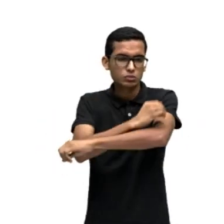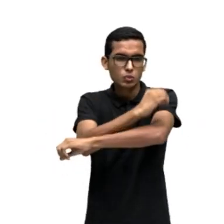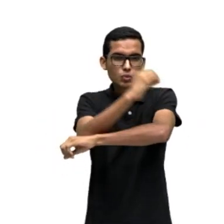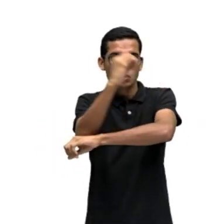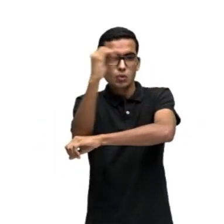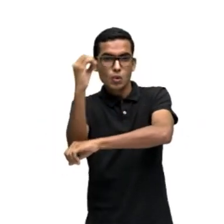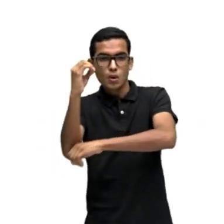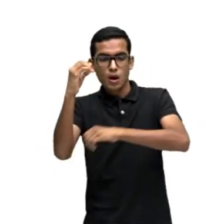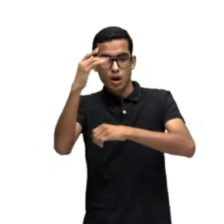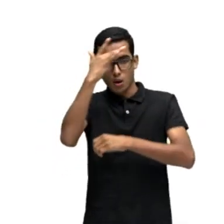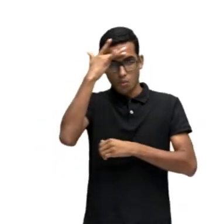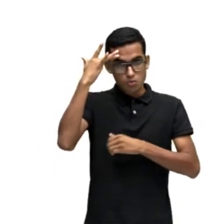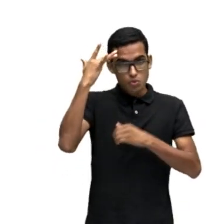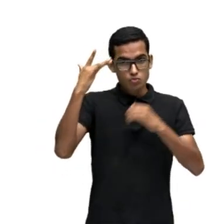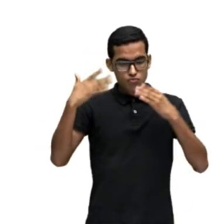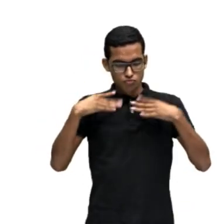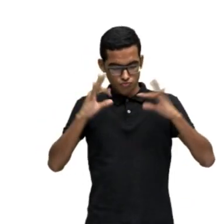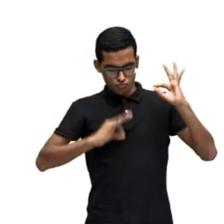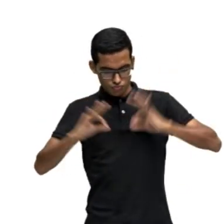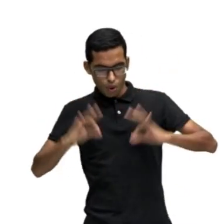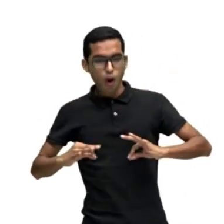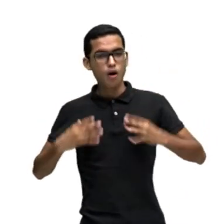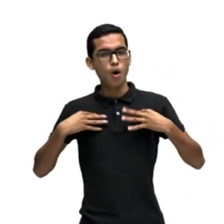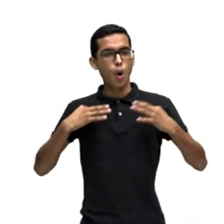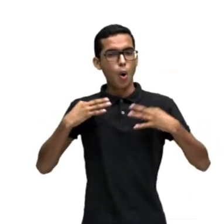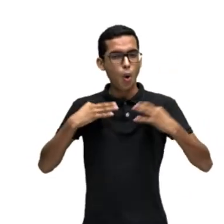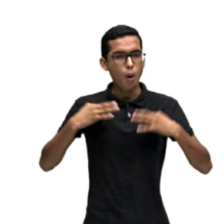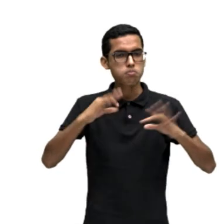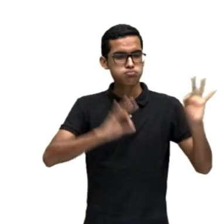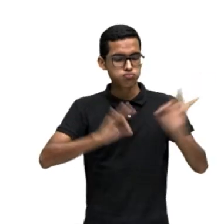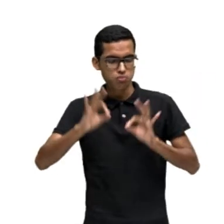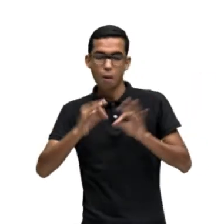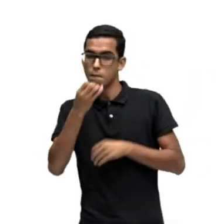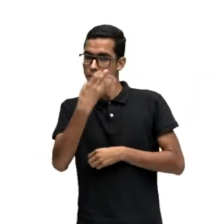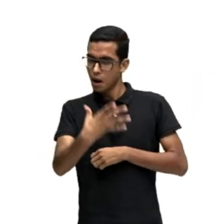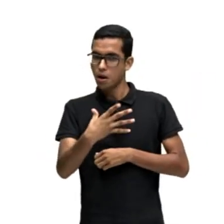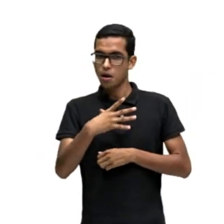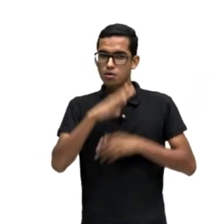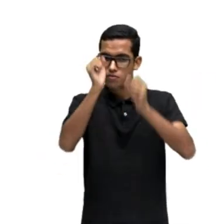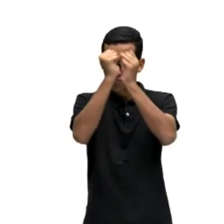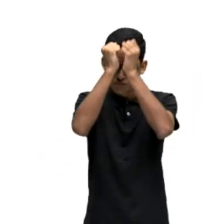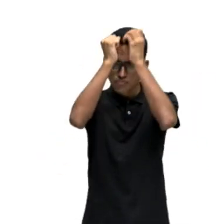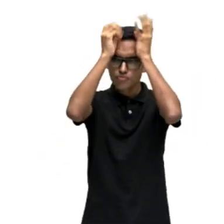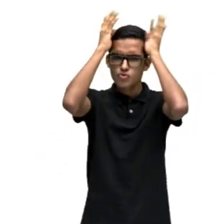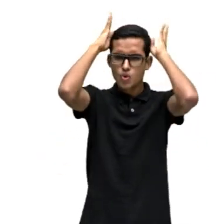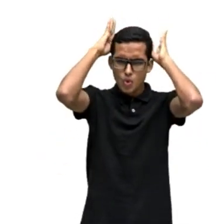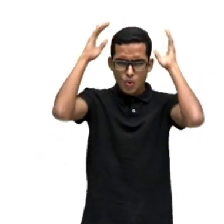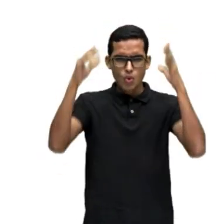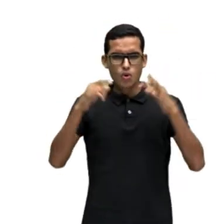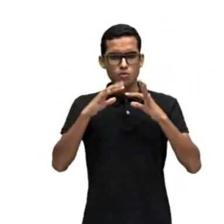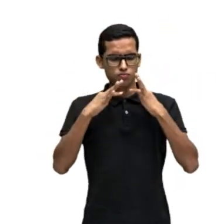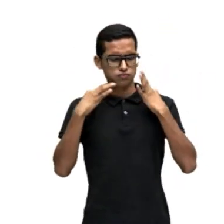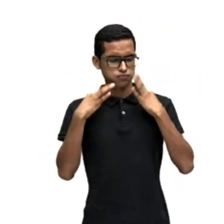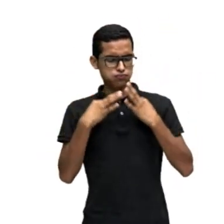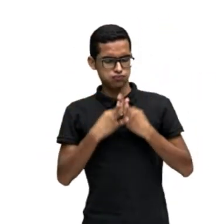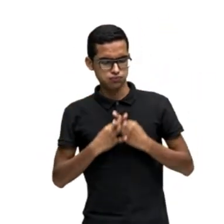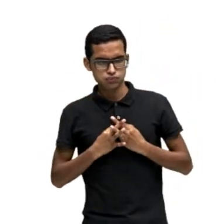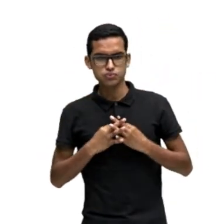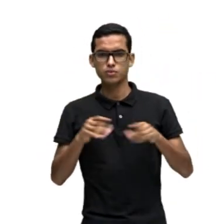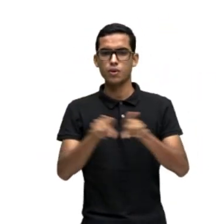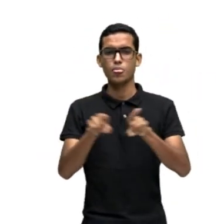caracterizam-se pelas vestimentas muito bem elaboradas. Grandes cocares de plumas, colares, pulseiras e